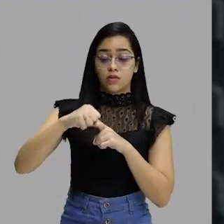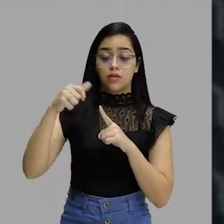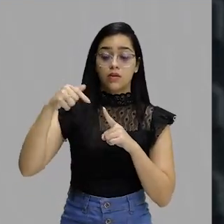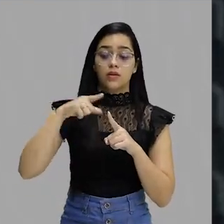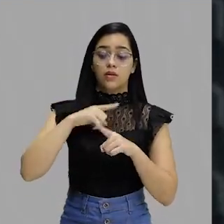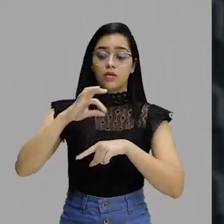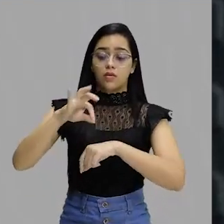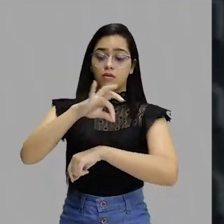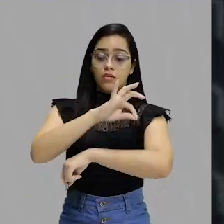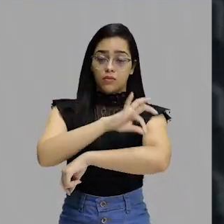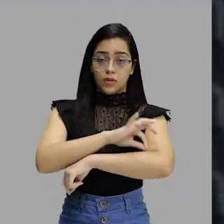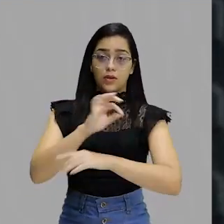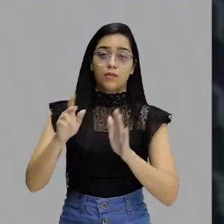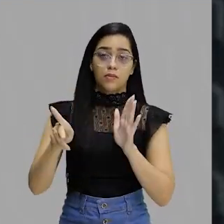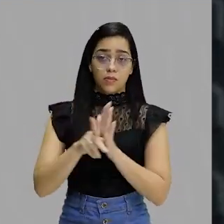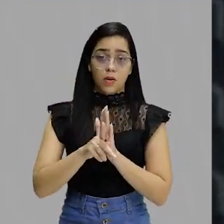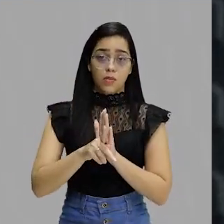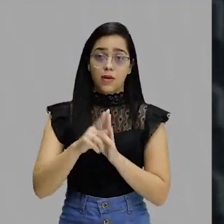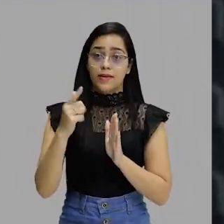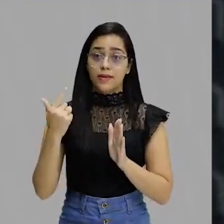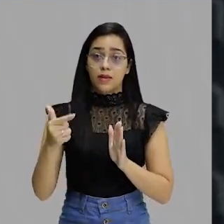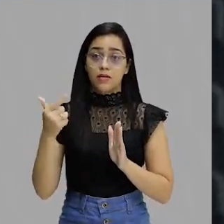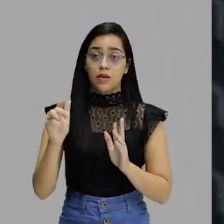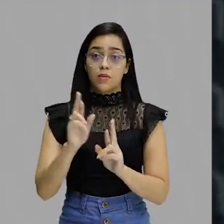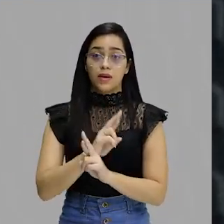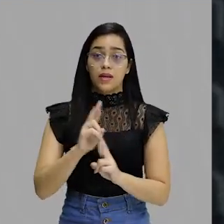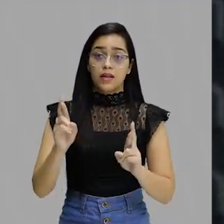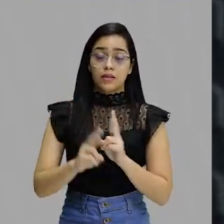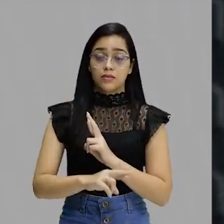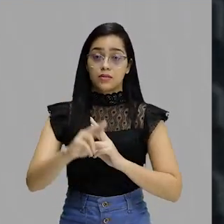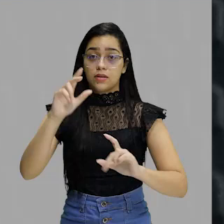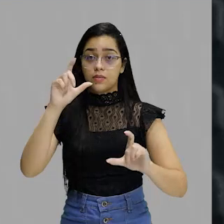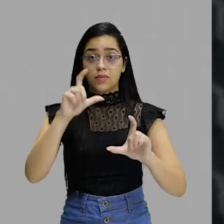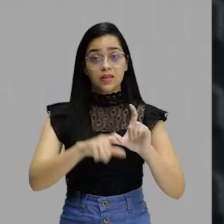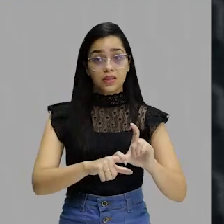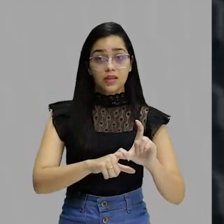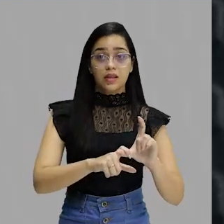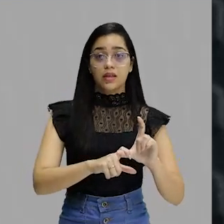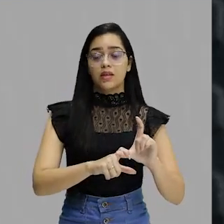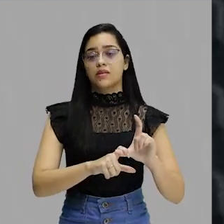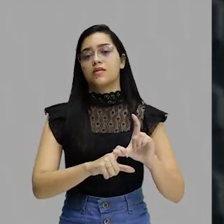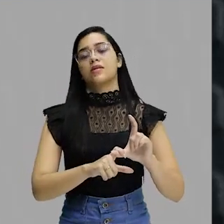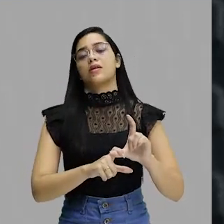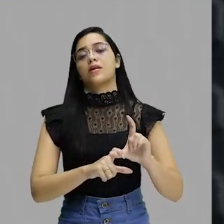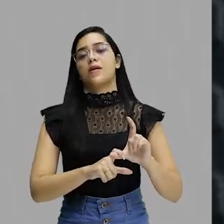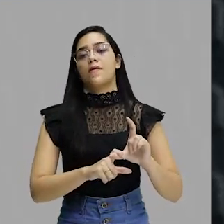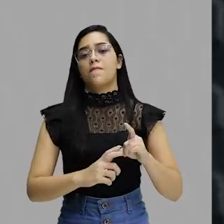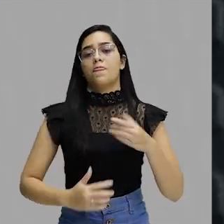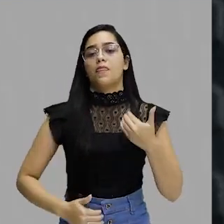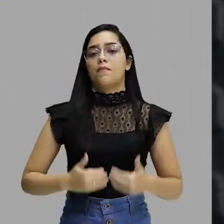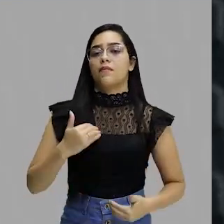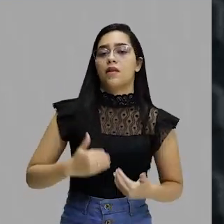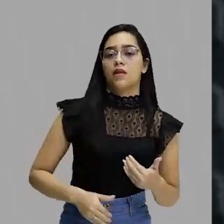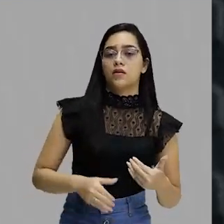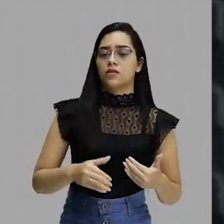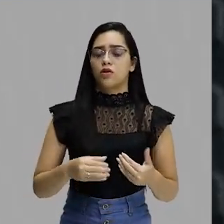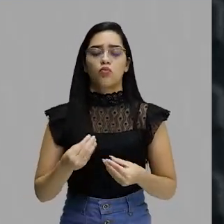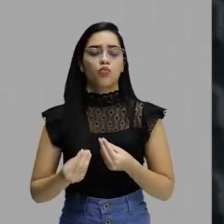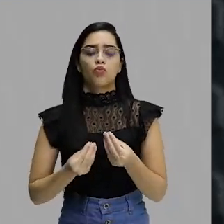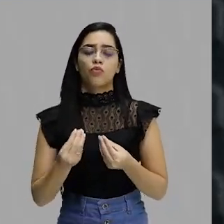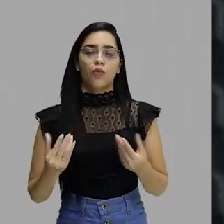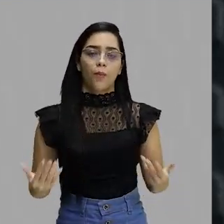que pertencem a ela, eles não têm uma relação de dependência fisiológica ou morfológica. Como